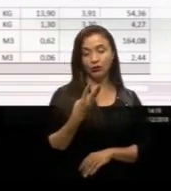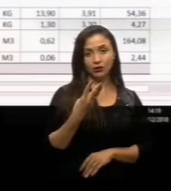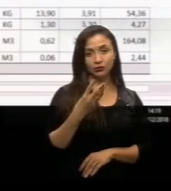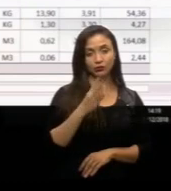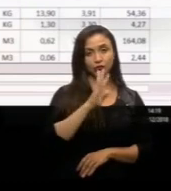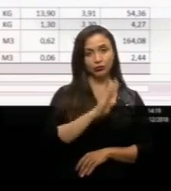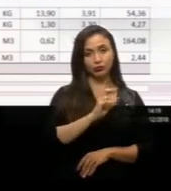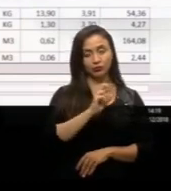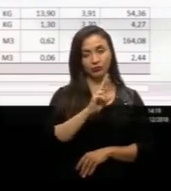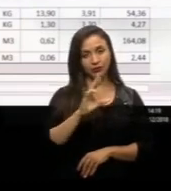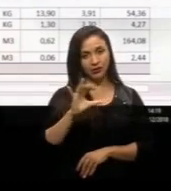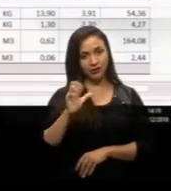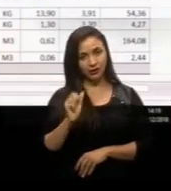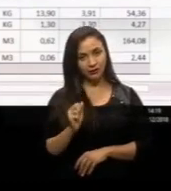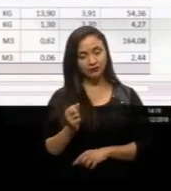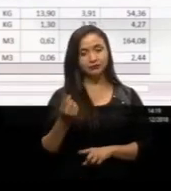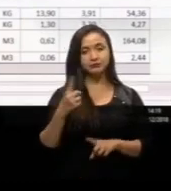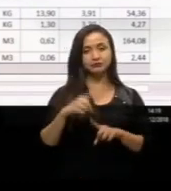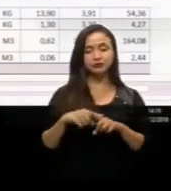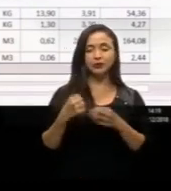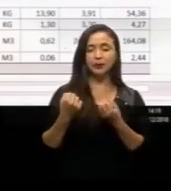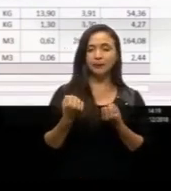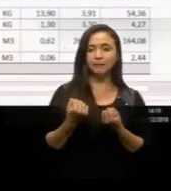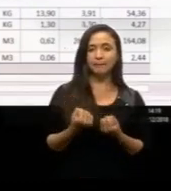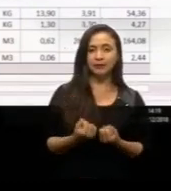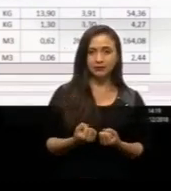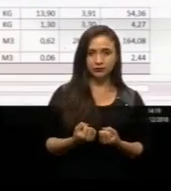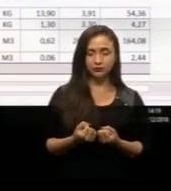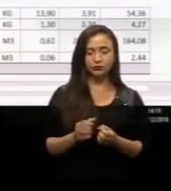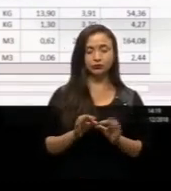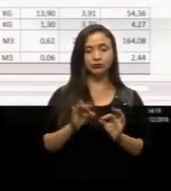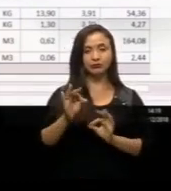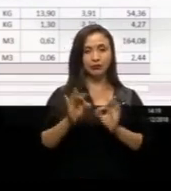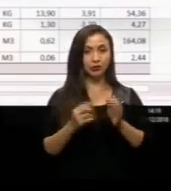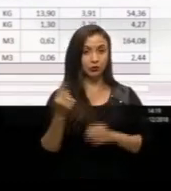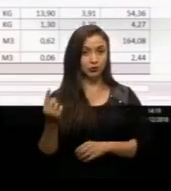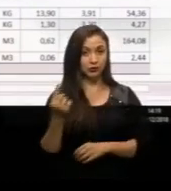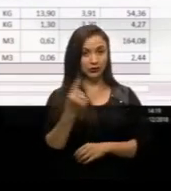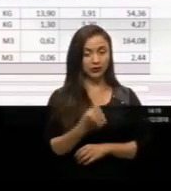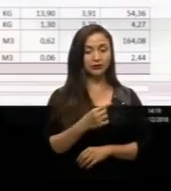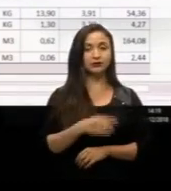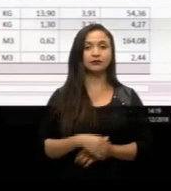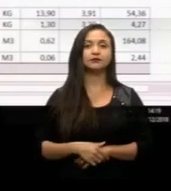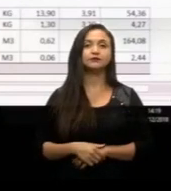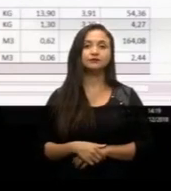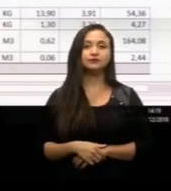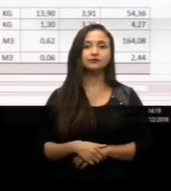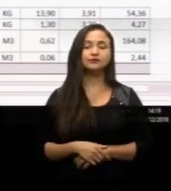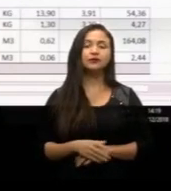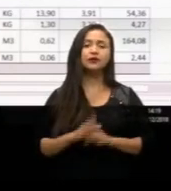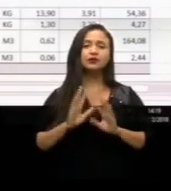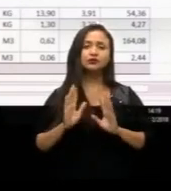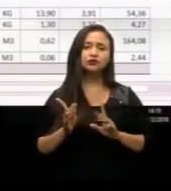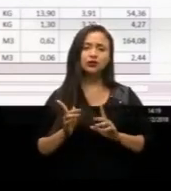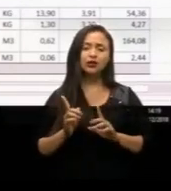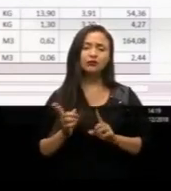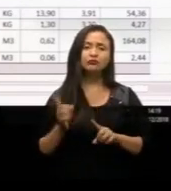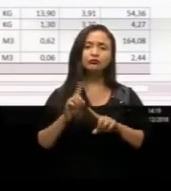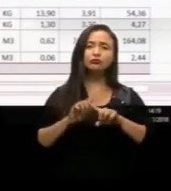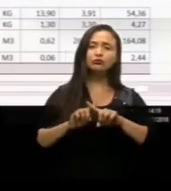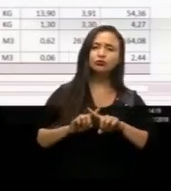barras multiplicado pelo peso do metro de cada uma, tá? Multiplicado por quem?